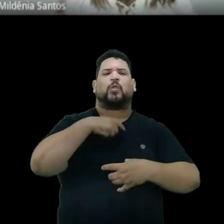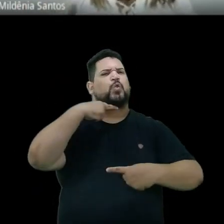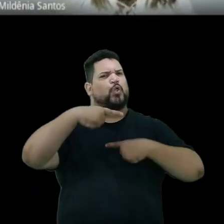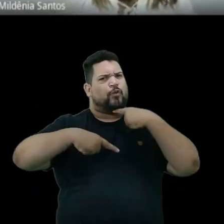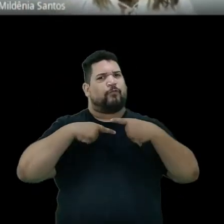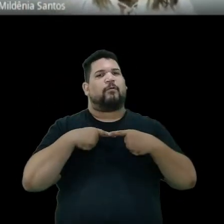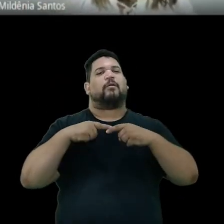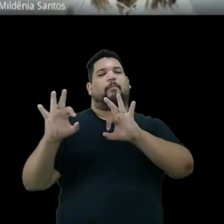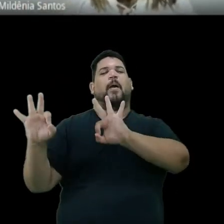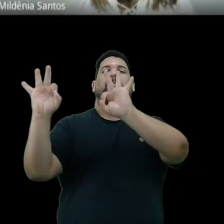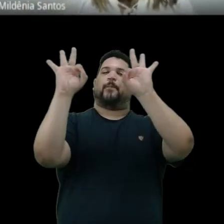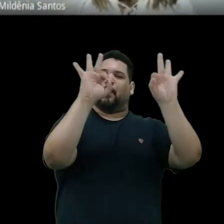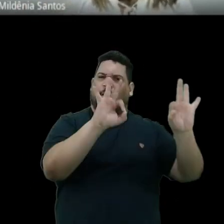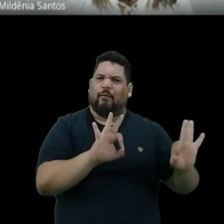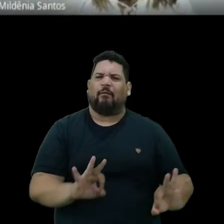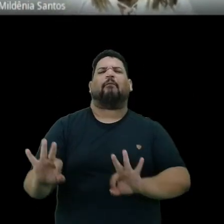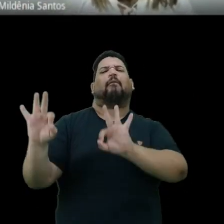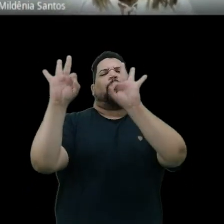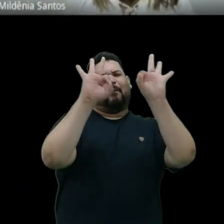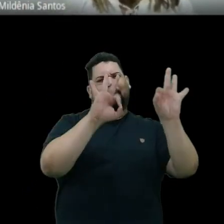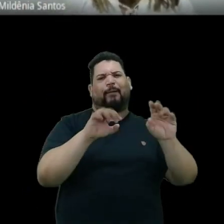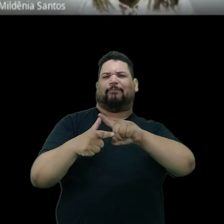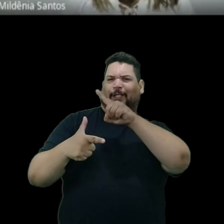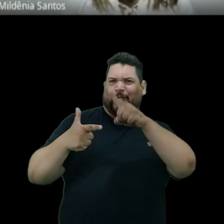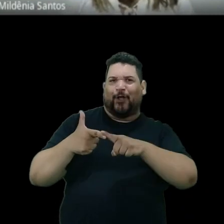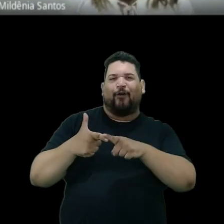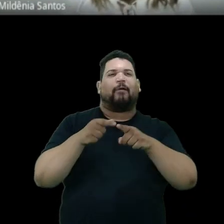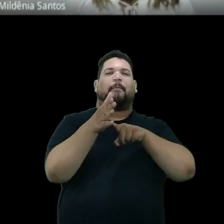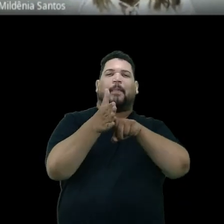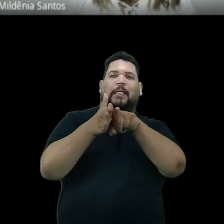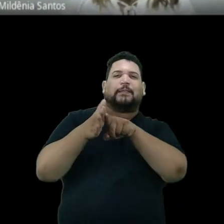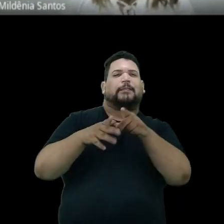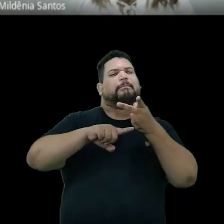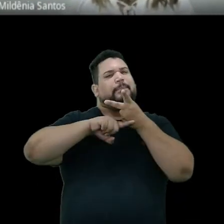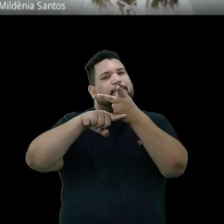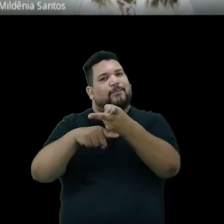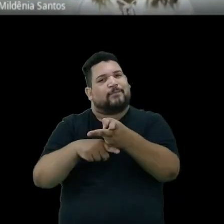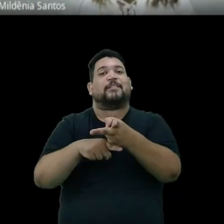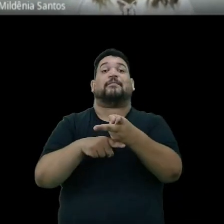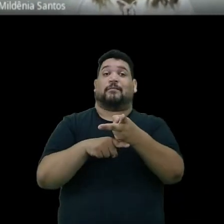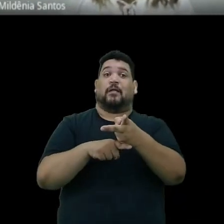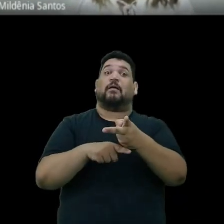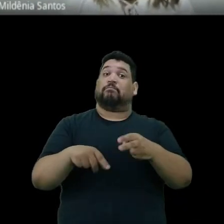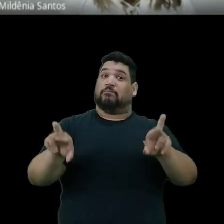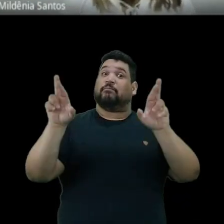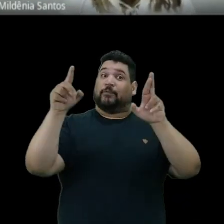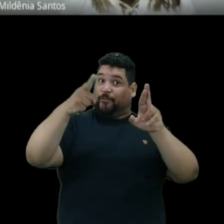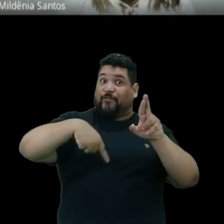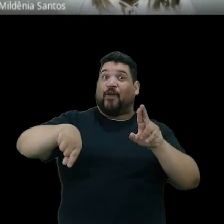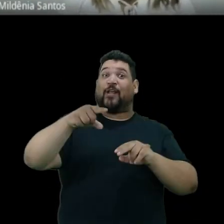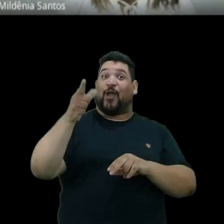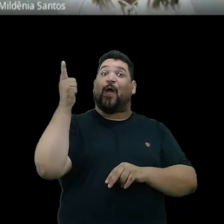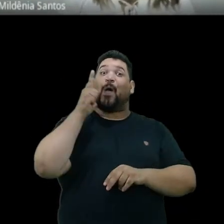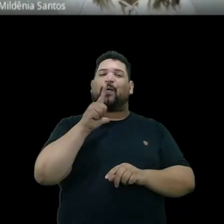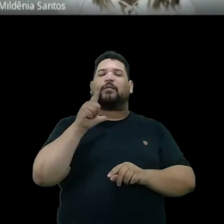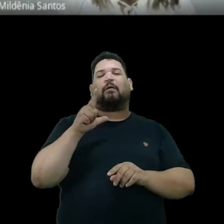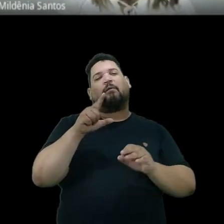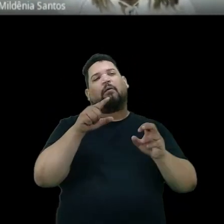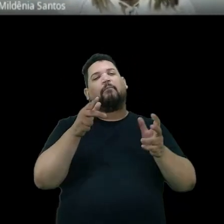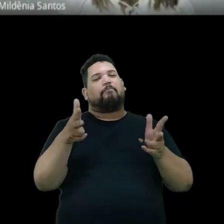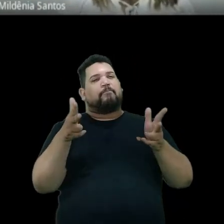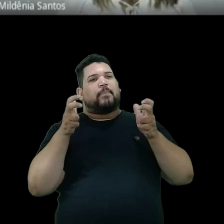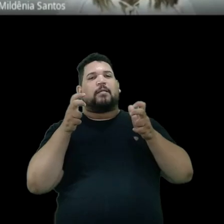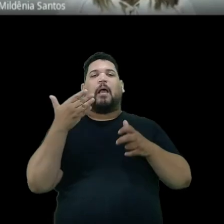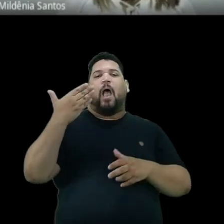aula, procura, pesquisa. Espero que vocês consigam ter um olhar melhor